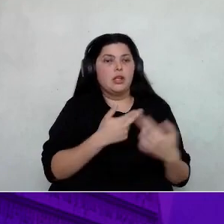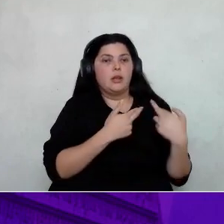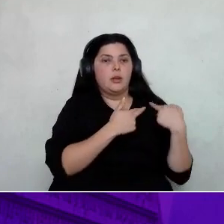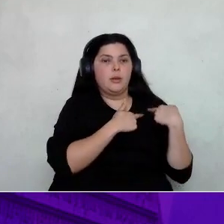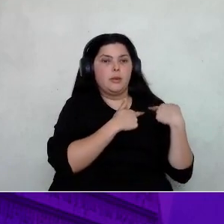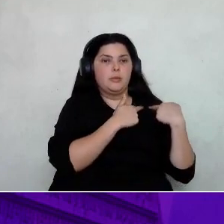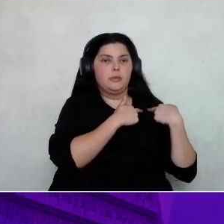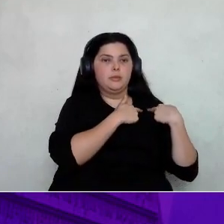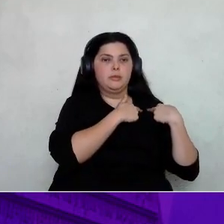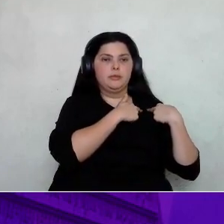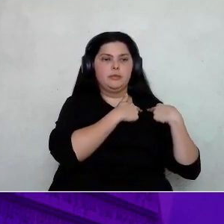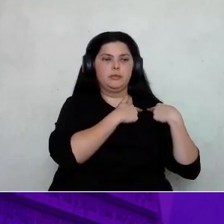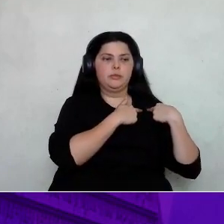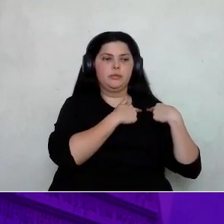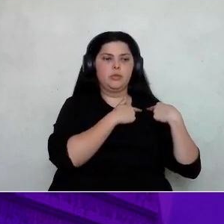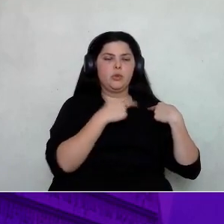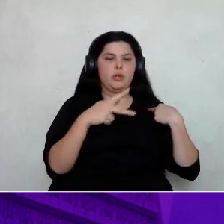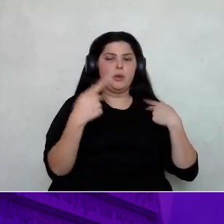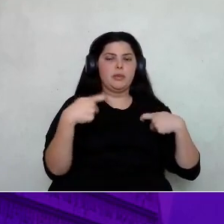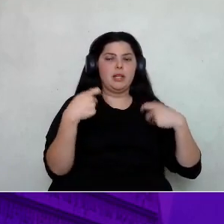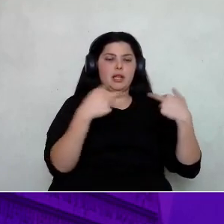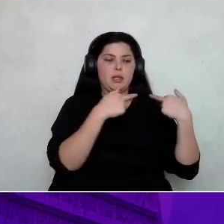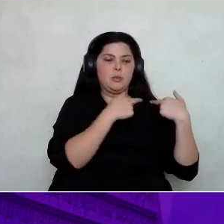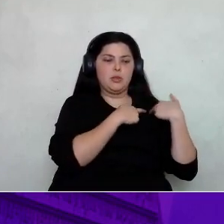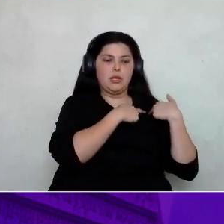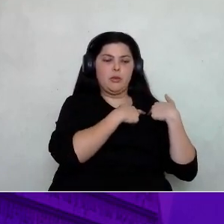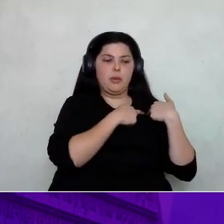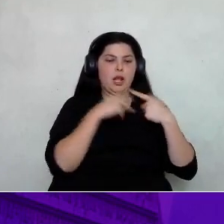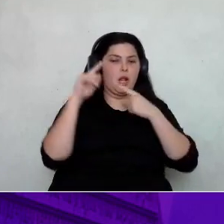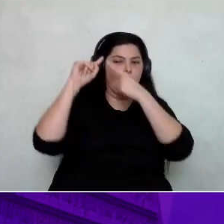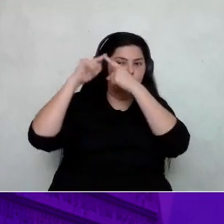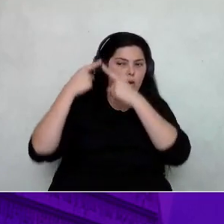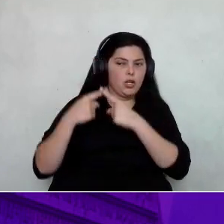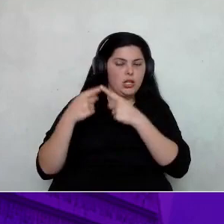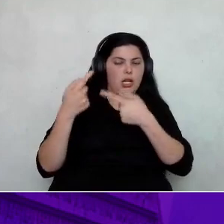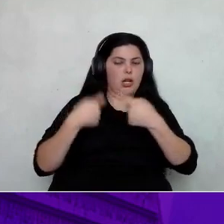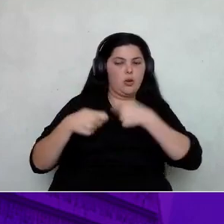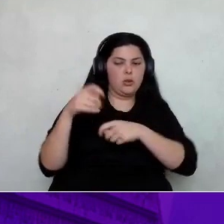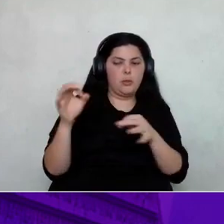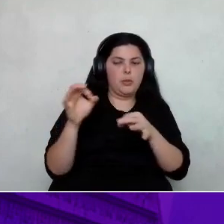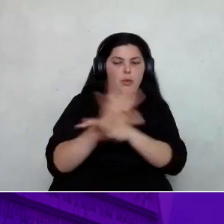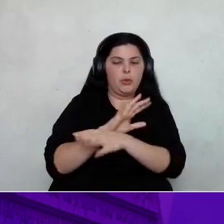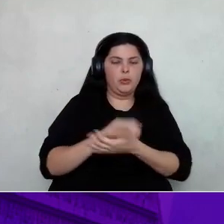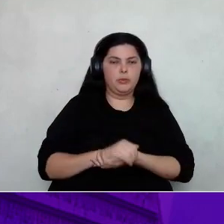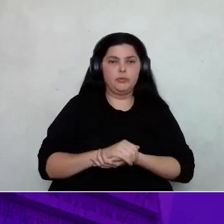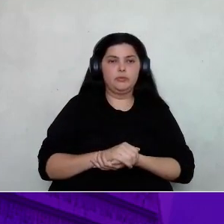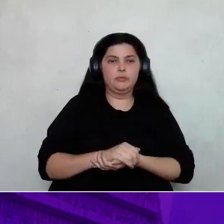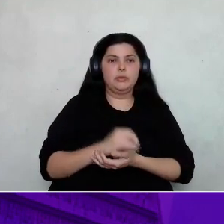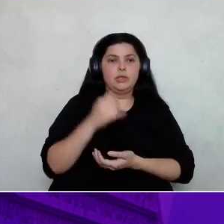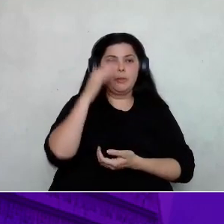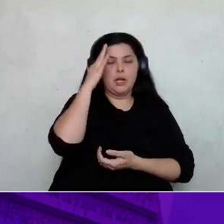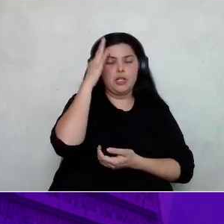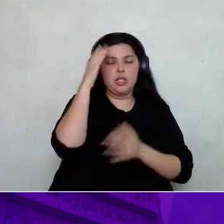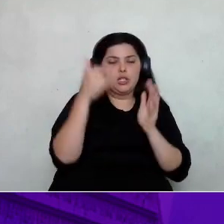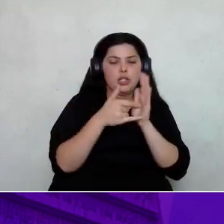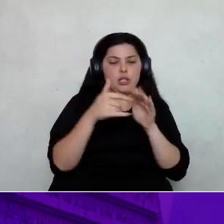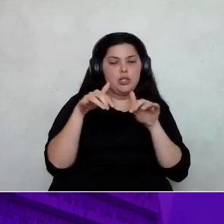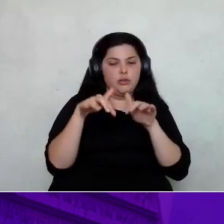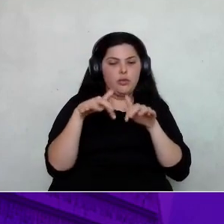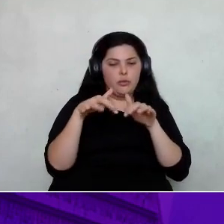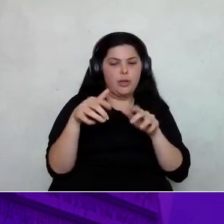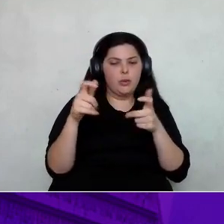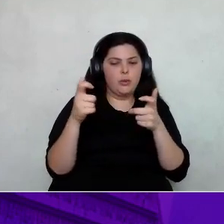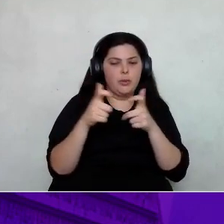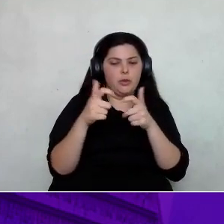microserviço tem que ser responsável por uma parte lógica de negócio e só. Quando a gente pensa em desenvolvimento, né, de microserviço, quando